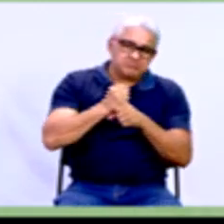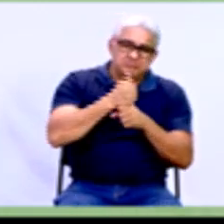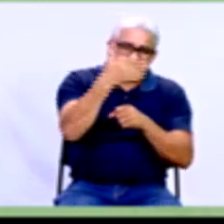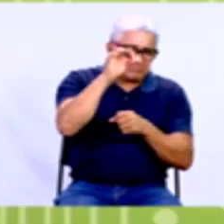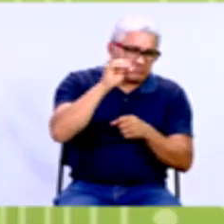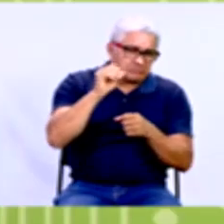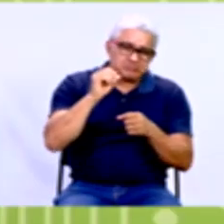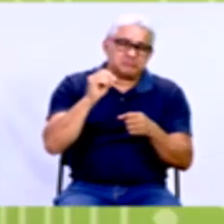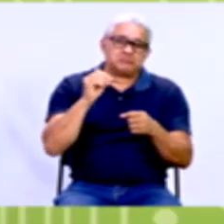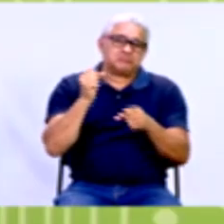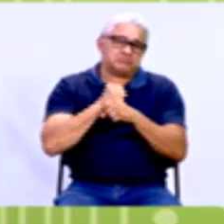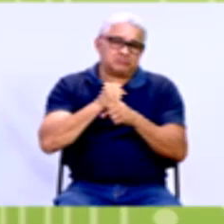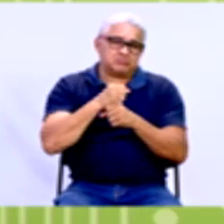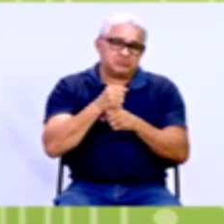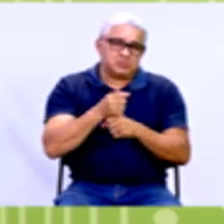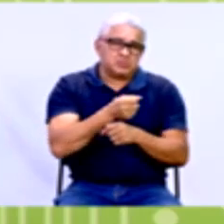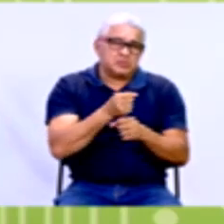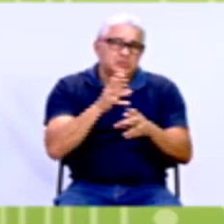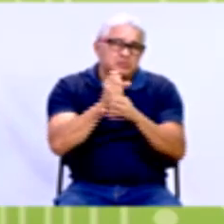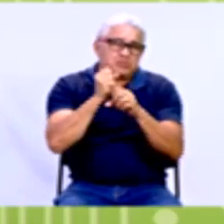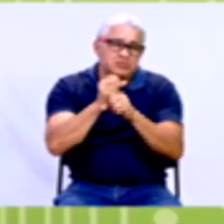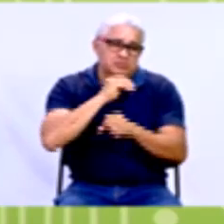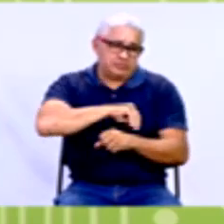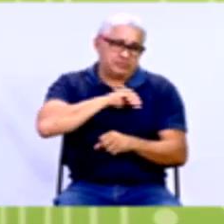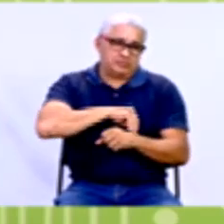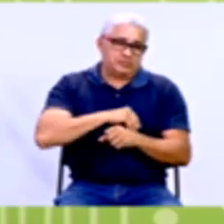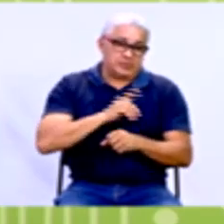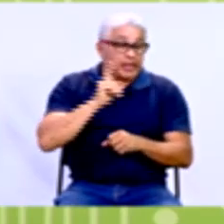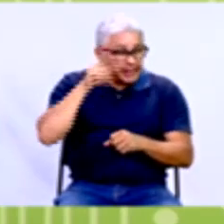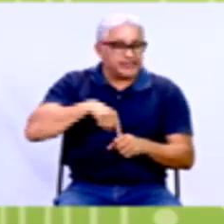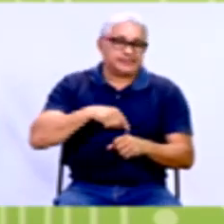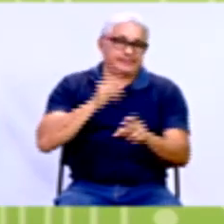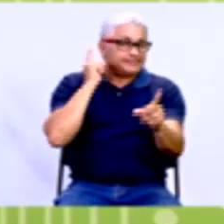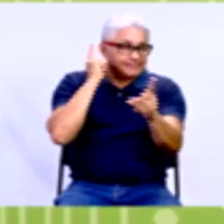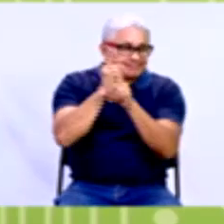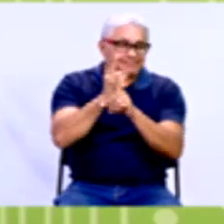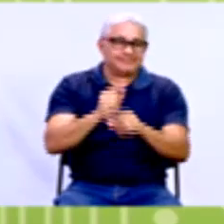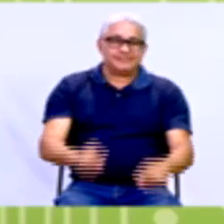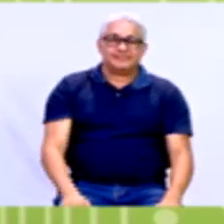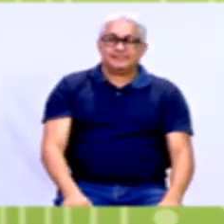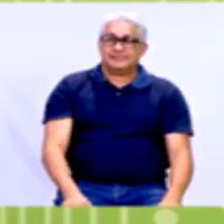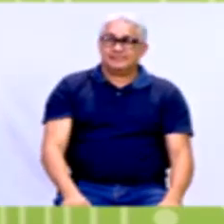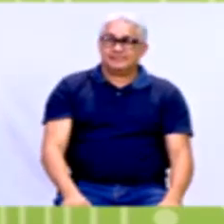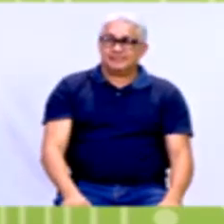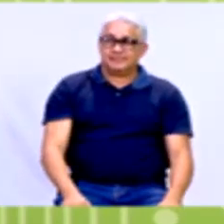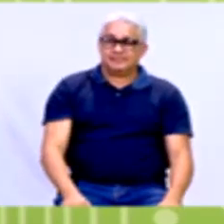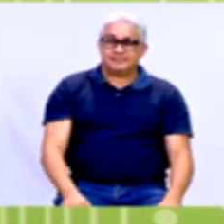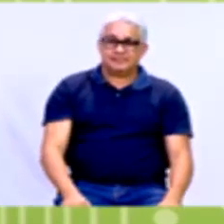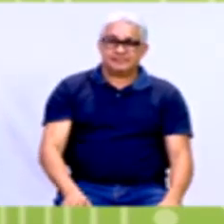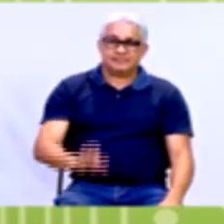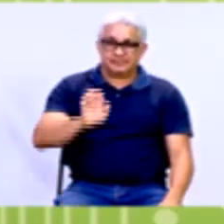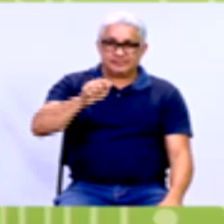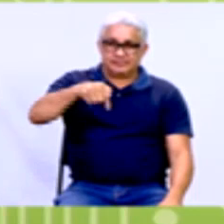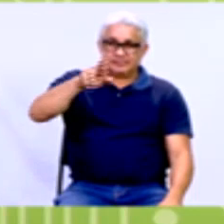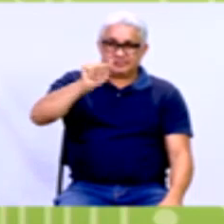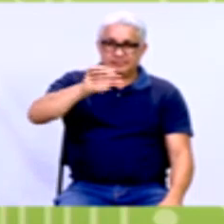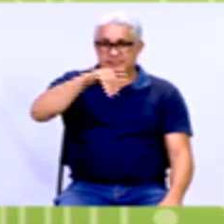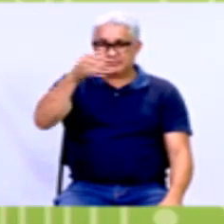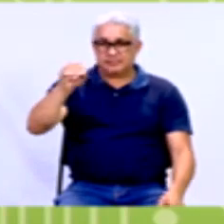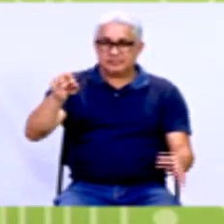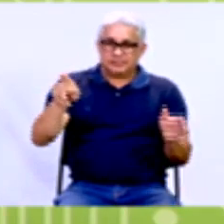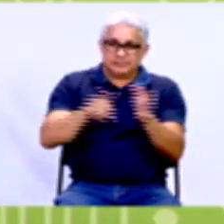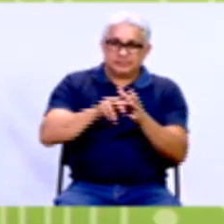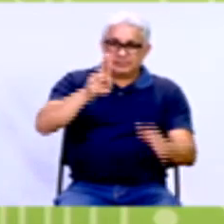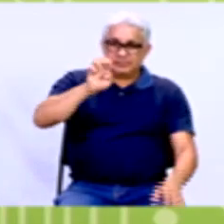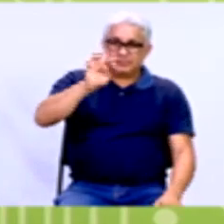anos, quanto ganharia se a gente fosse fazer uma projeção? É isso que a gente vai descobrir, fazendo a equação da reta de regressão.